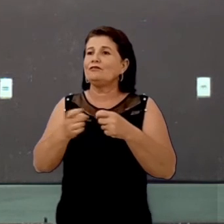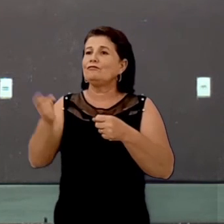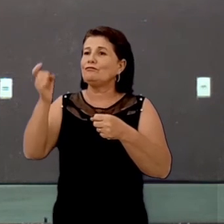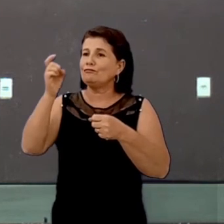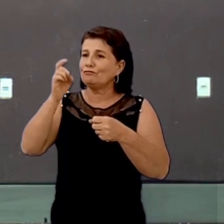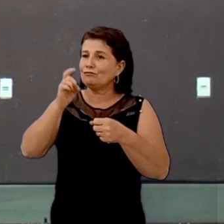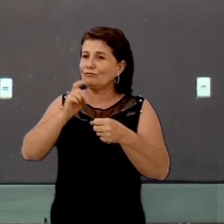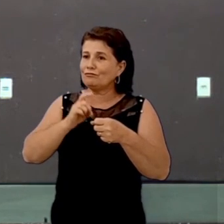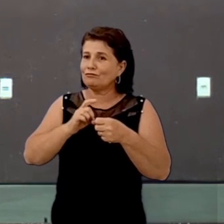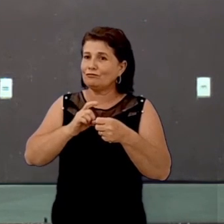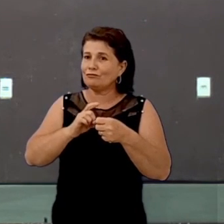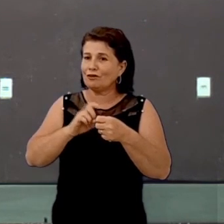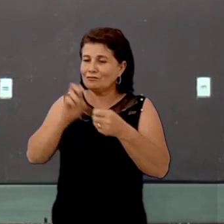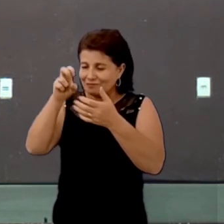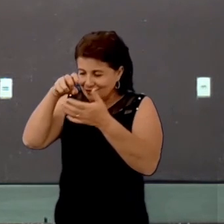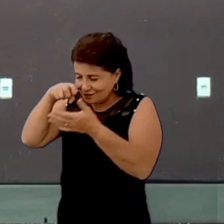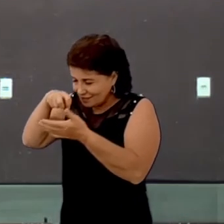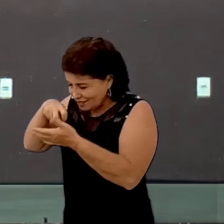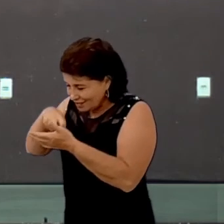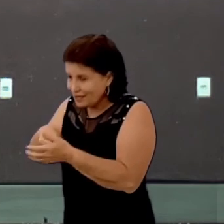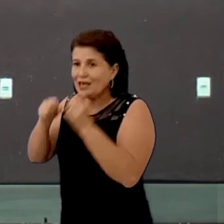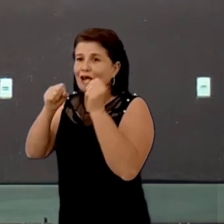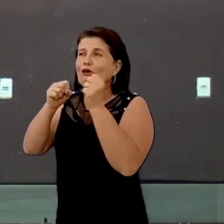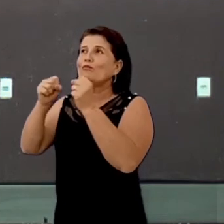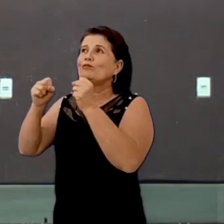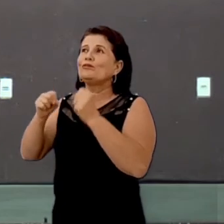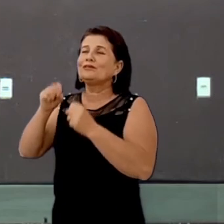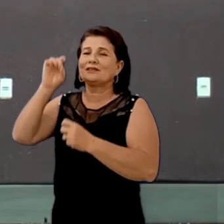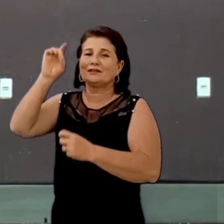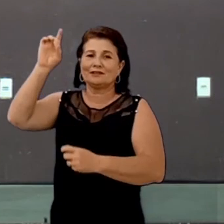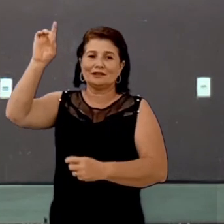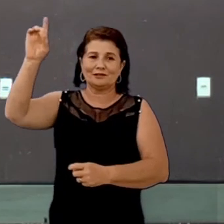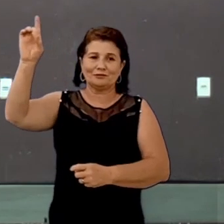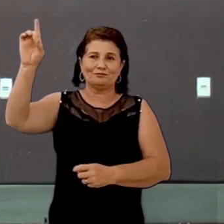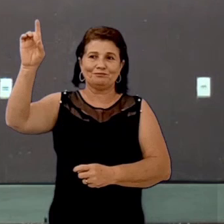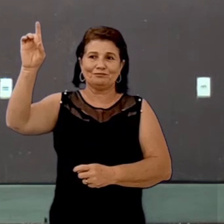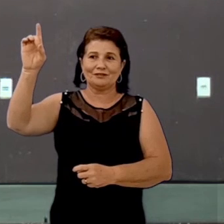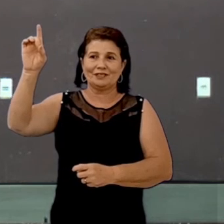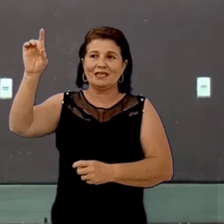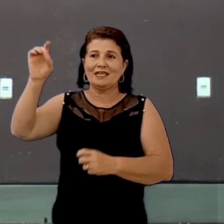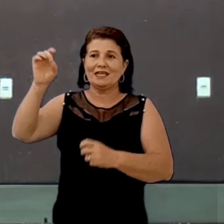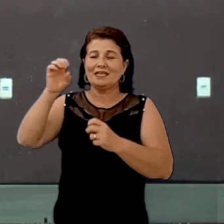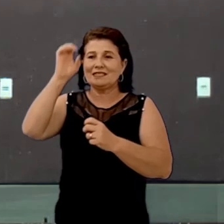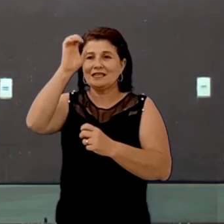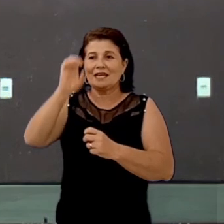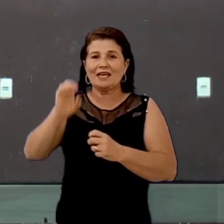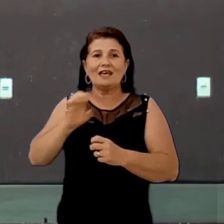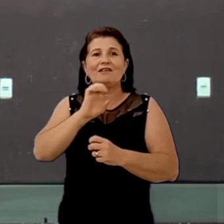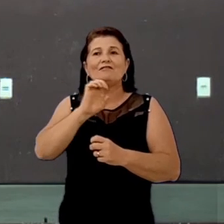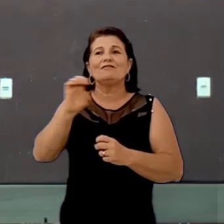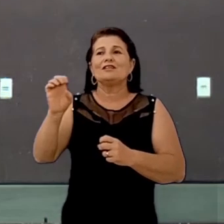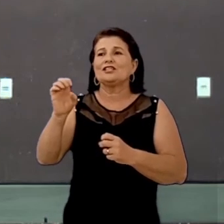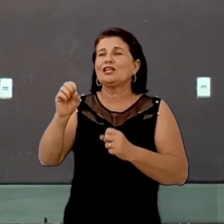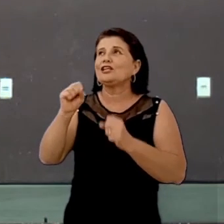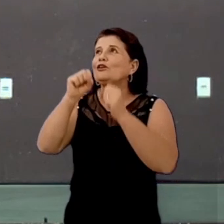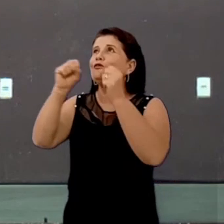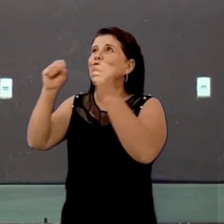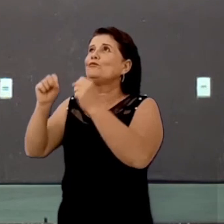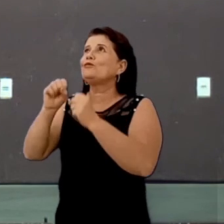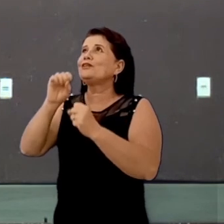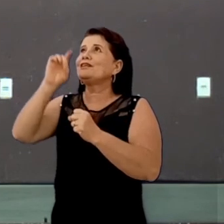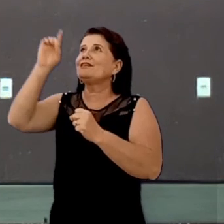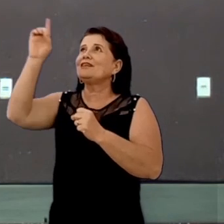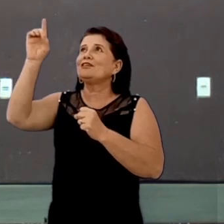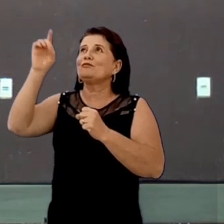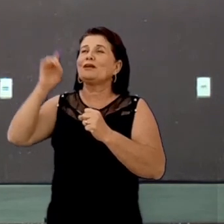Volte-se e se renda ao poder de Deus. Esse Evangelho é o poder de Deus para a salvação de todo